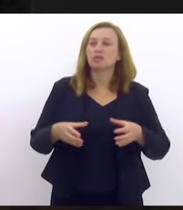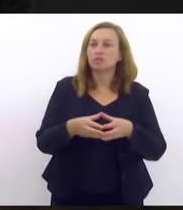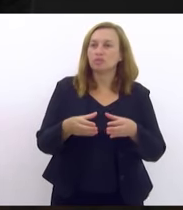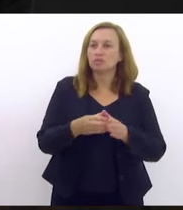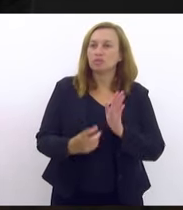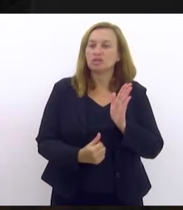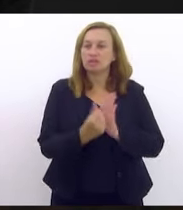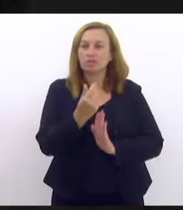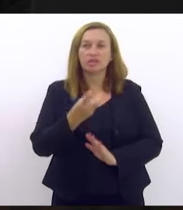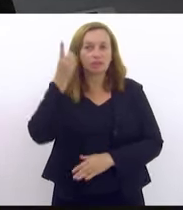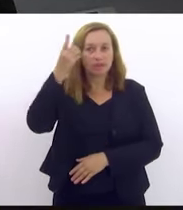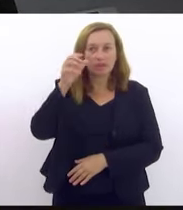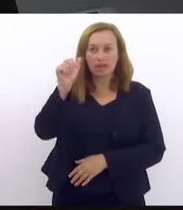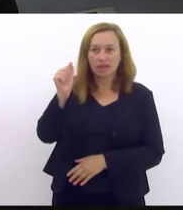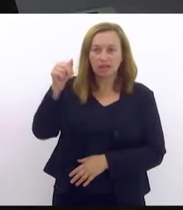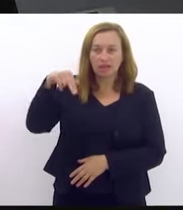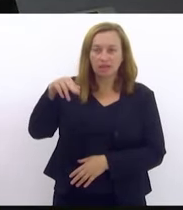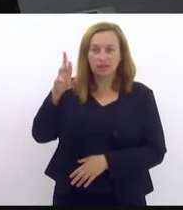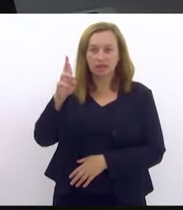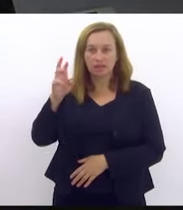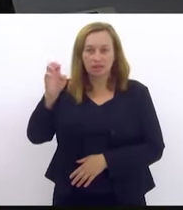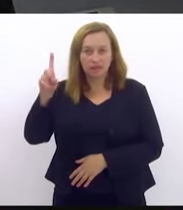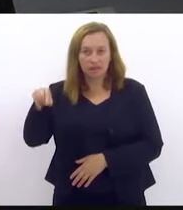André Correia.